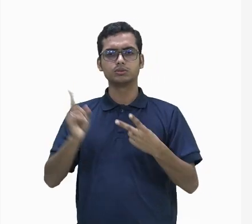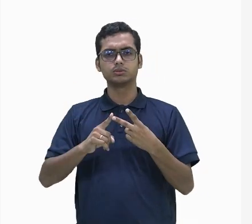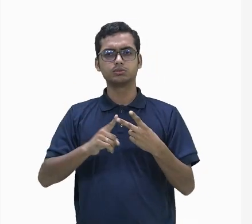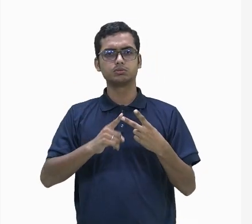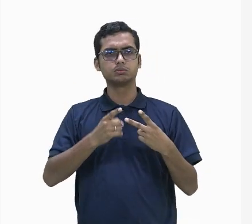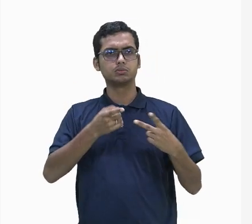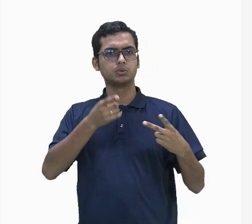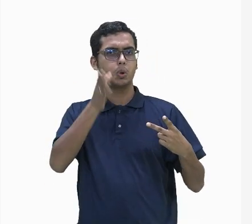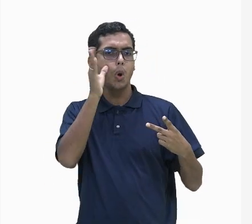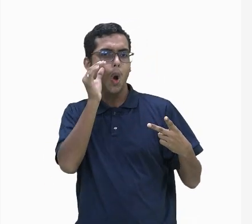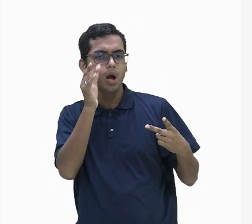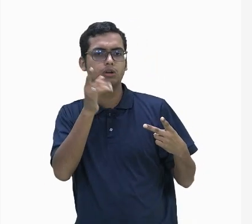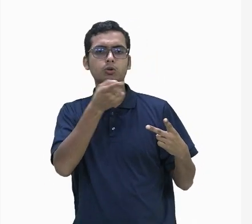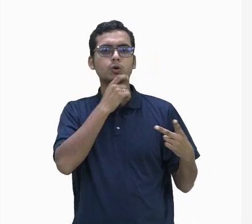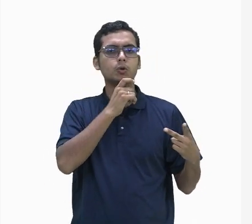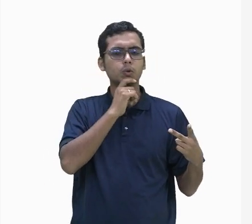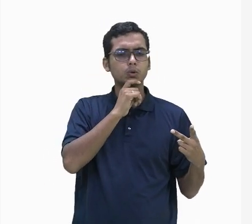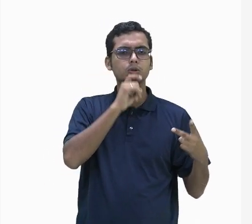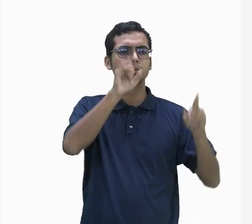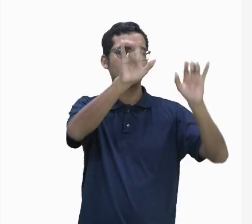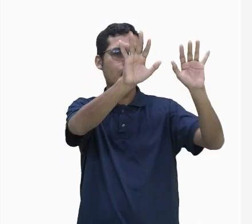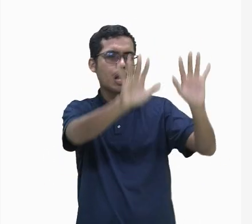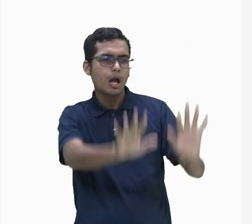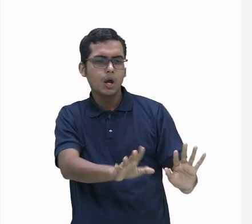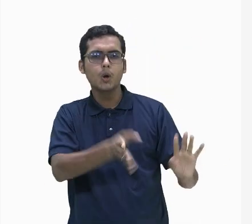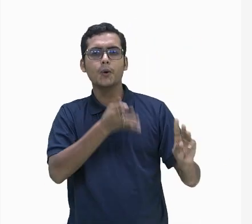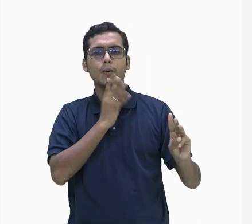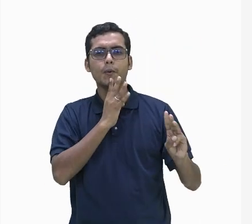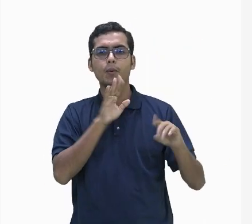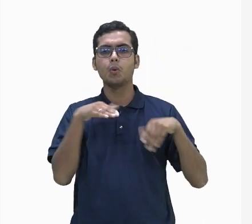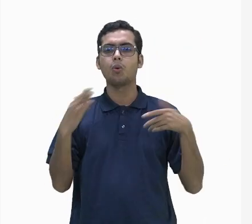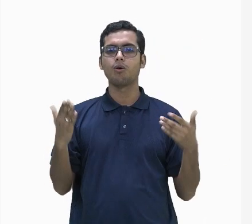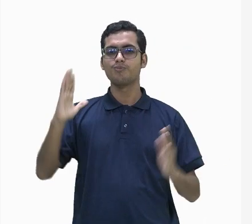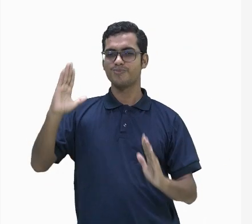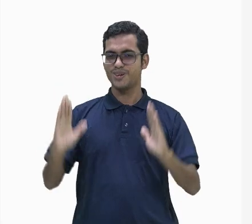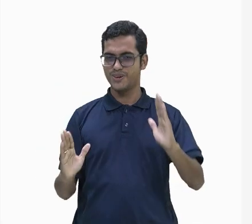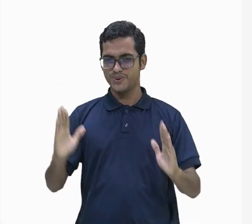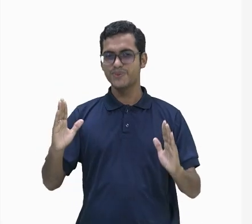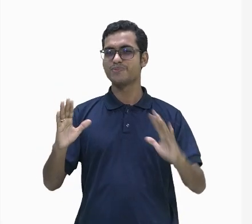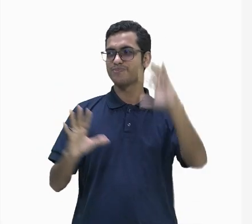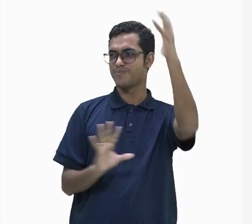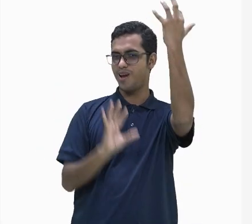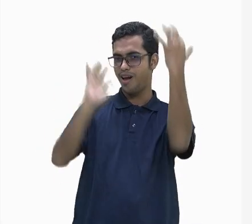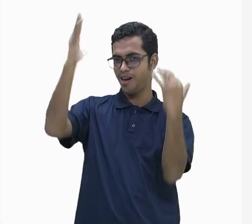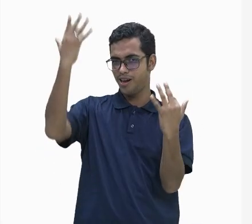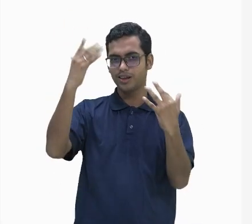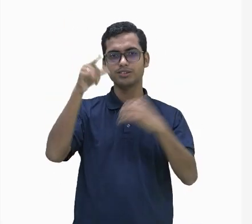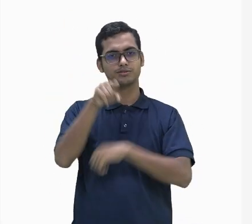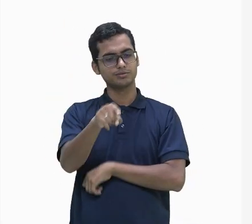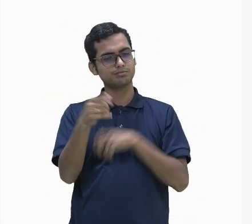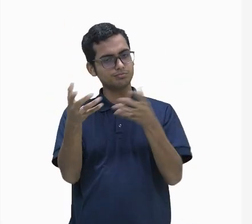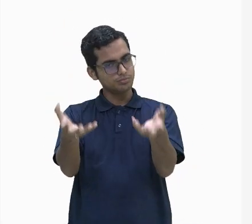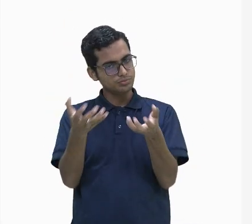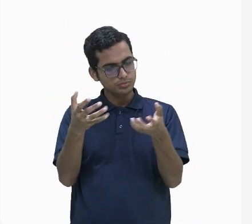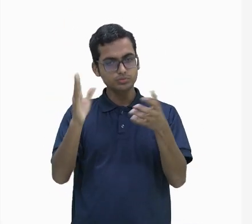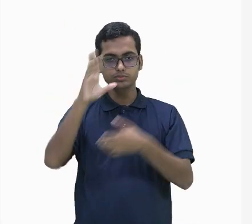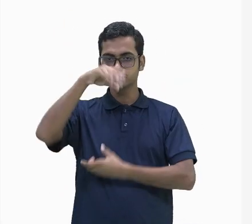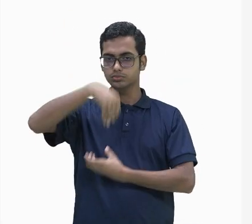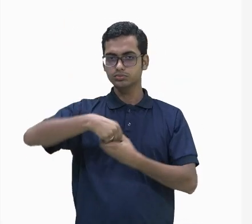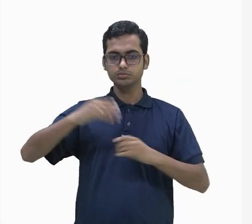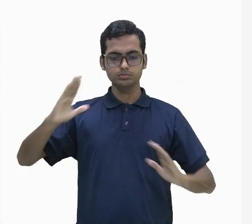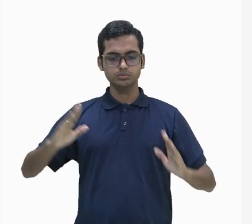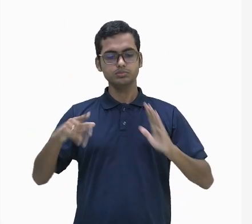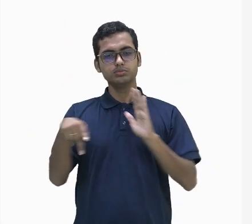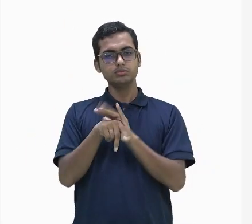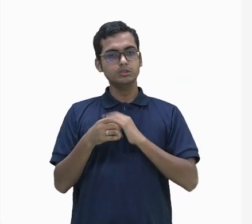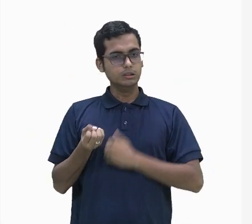neve, qual o período que você vai encontrar um clima favorável que você procura dentro do turismo. E